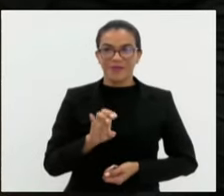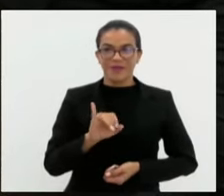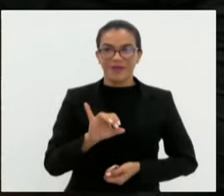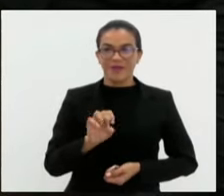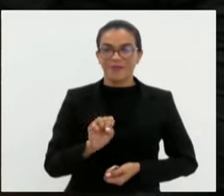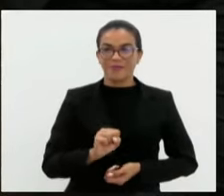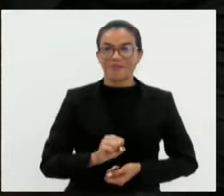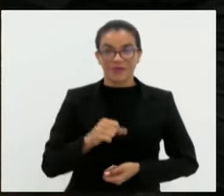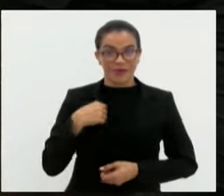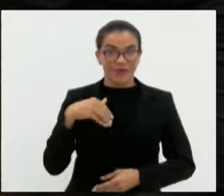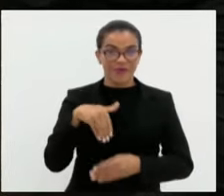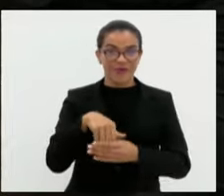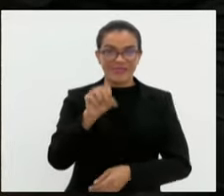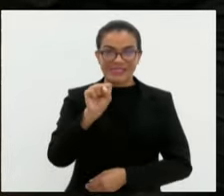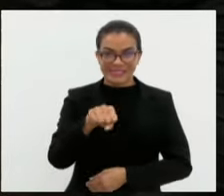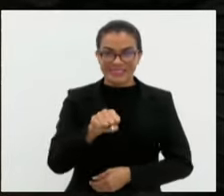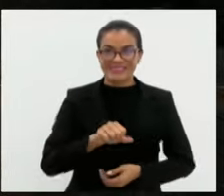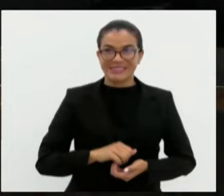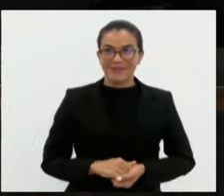Presidente, eu voto sim.